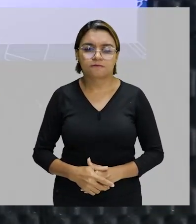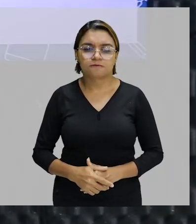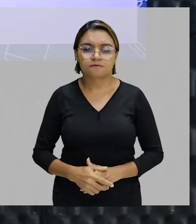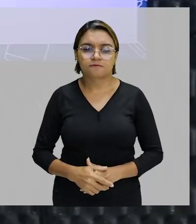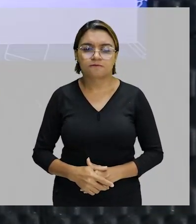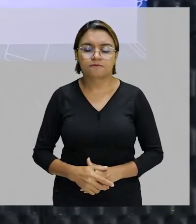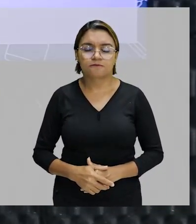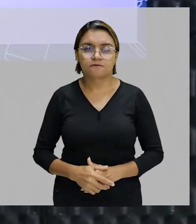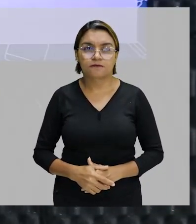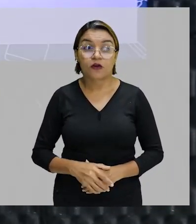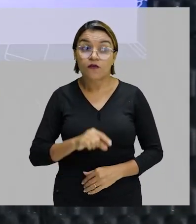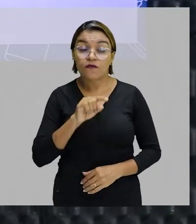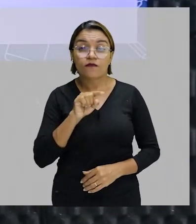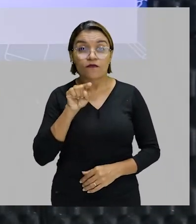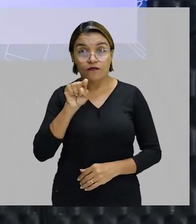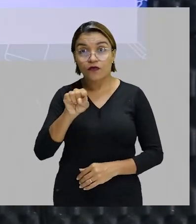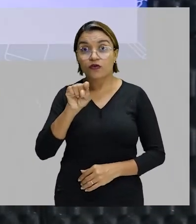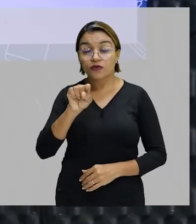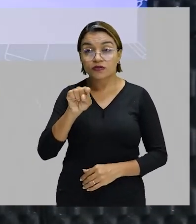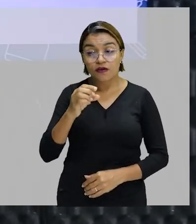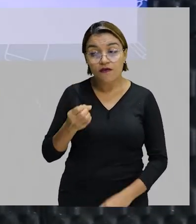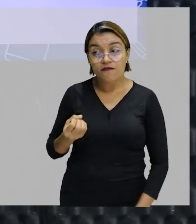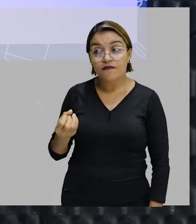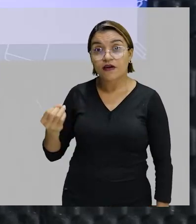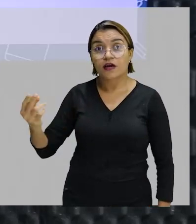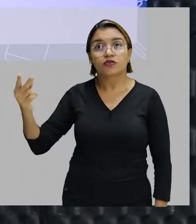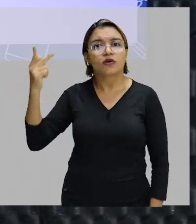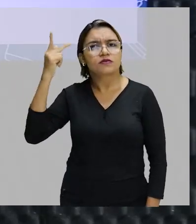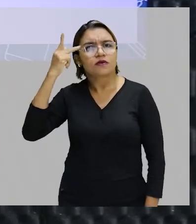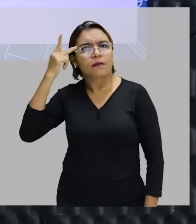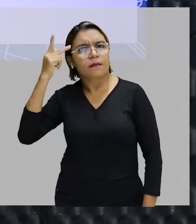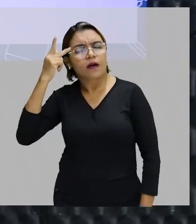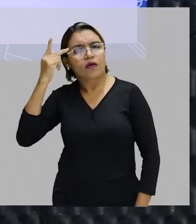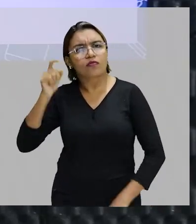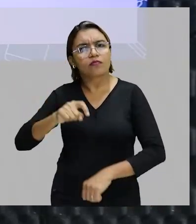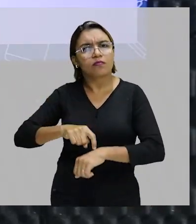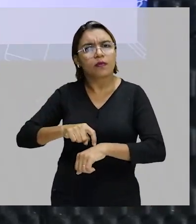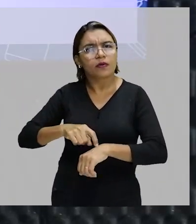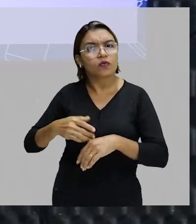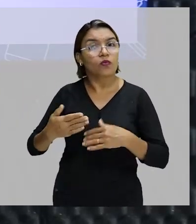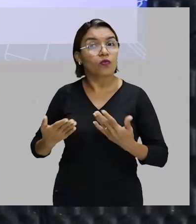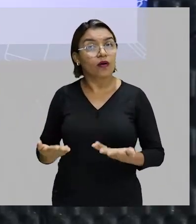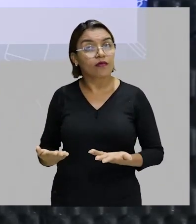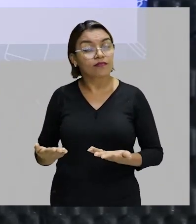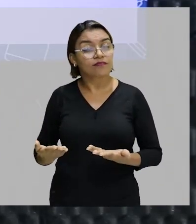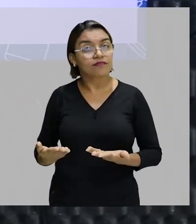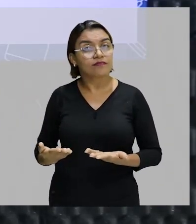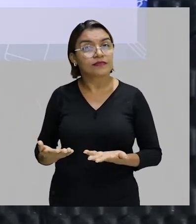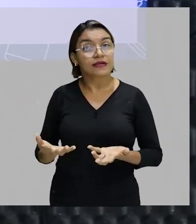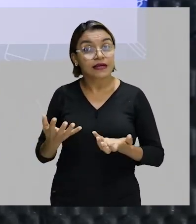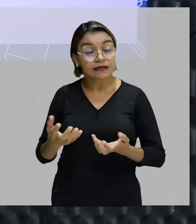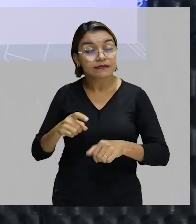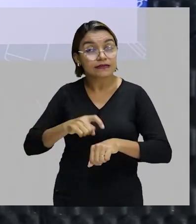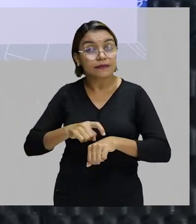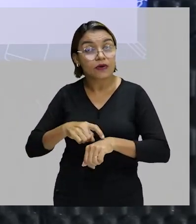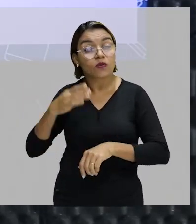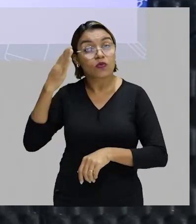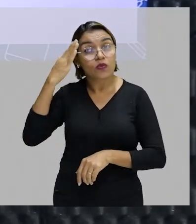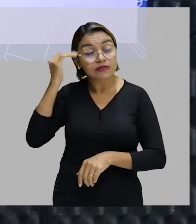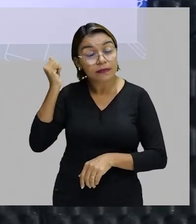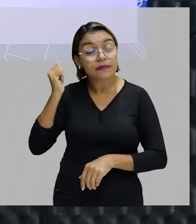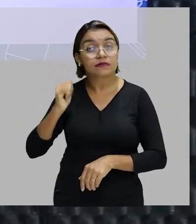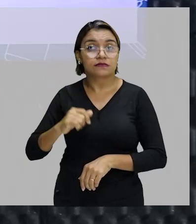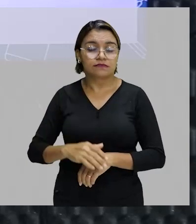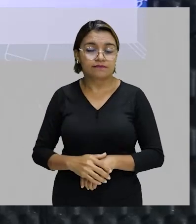Quando você tinha viajado para São Paulo? Então, eu quero saber o tempo, em que momento aconteceu essa